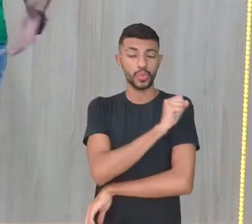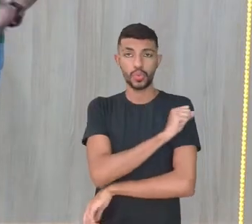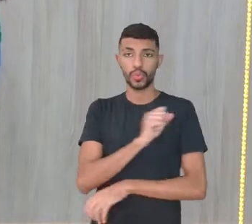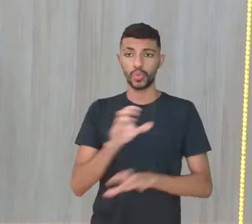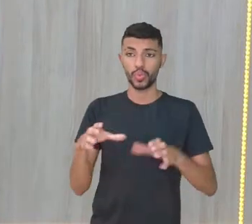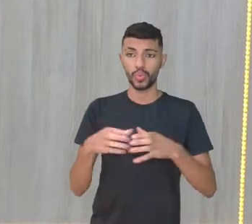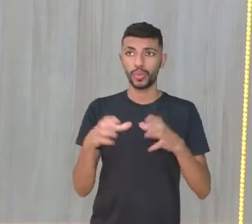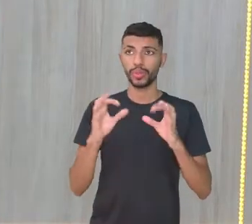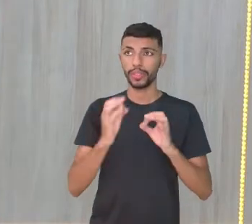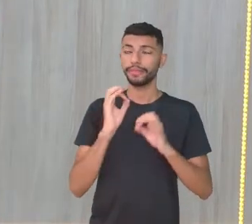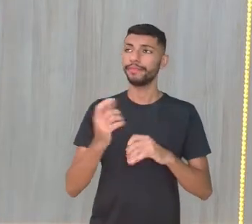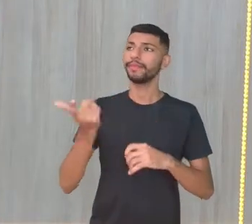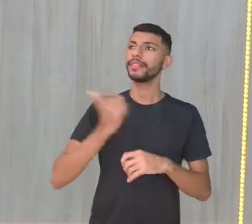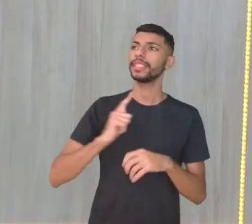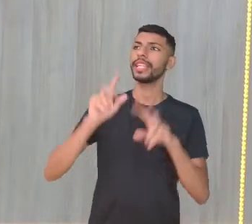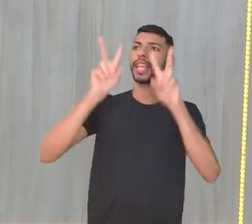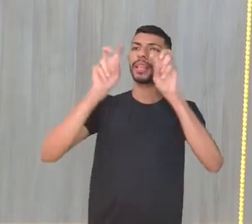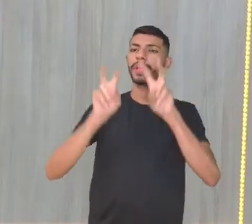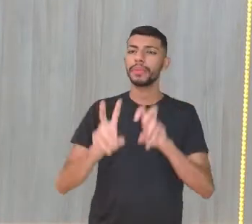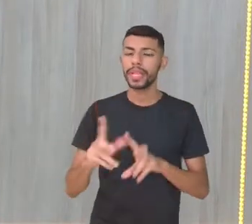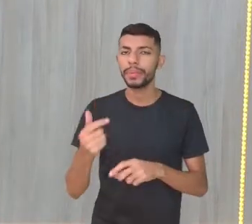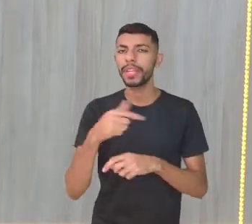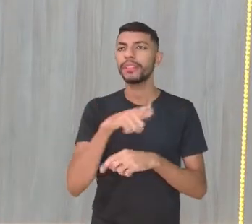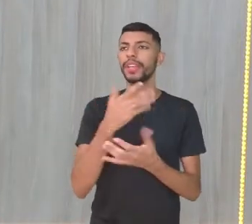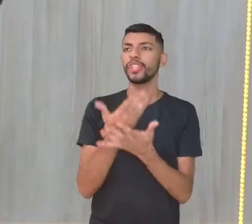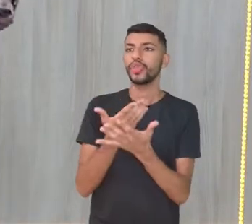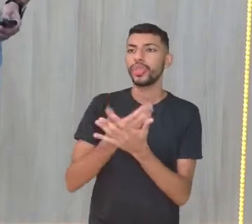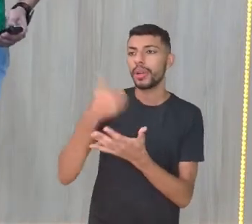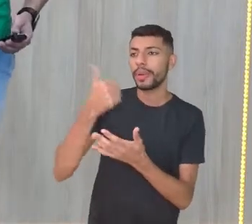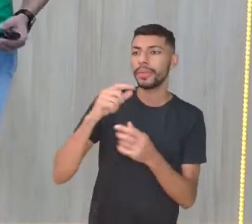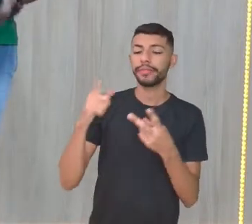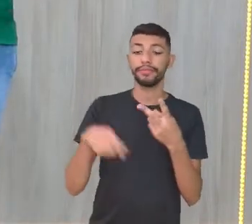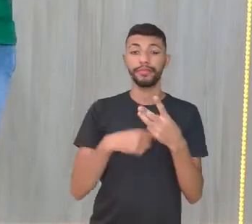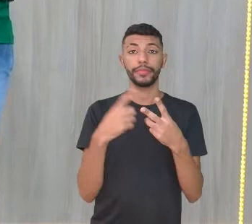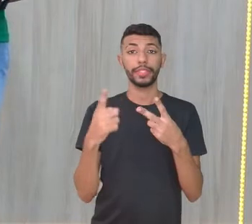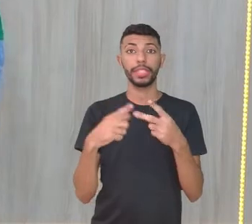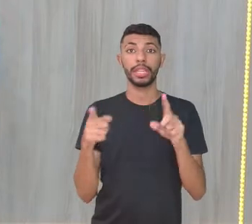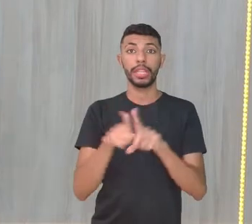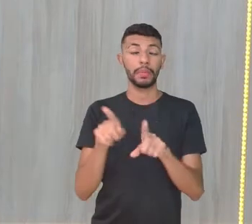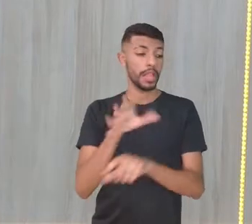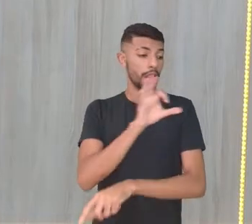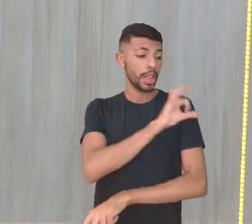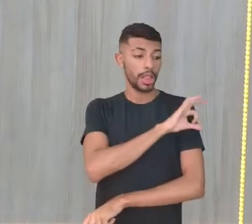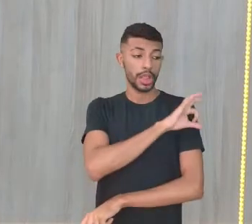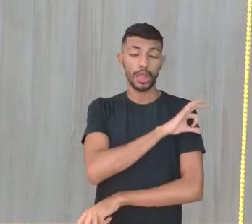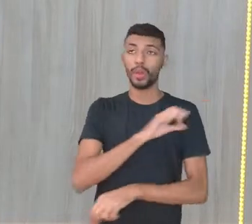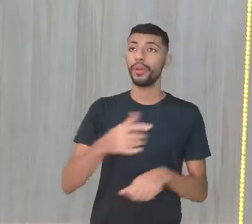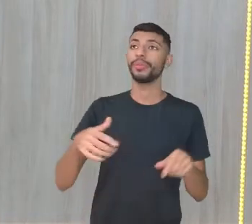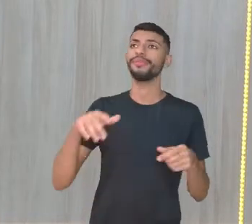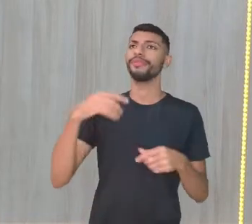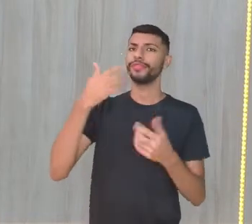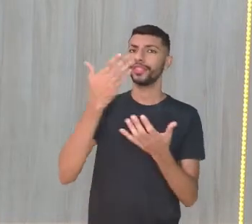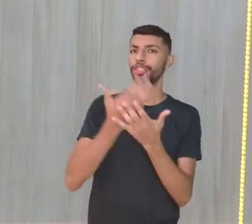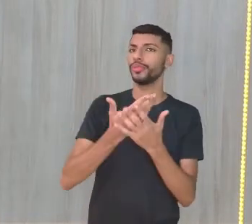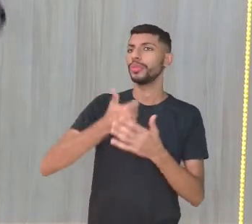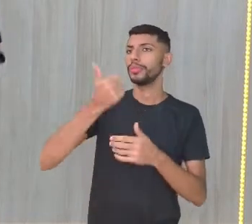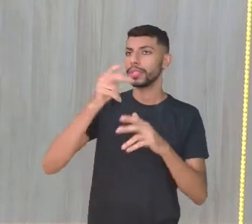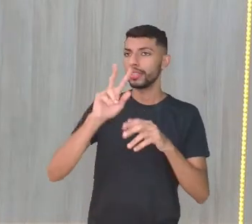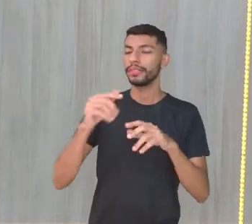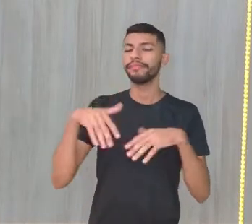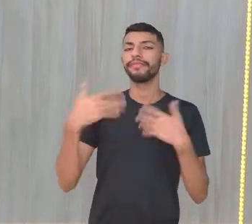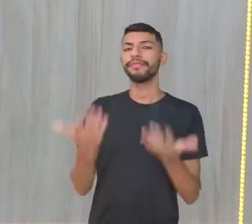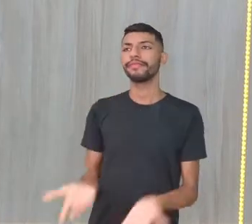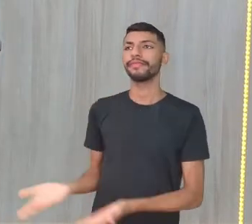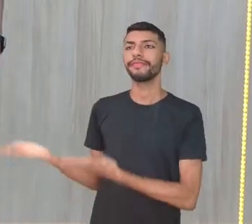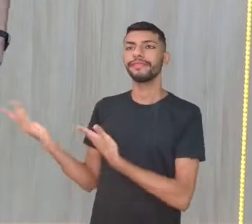que eles vão ver pela primeira vez. No 9º ano tem assuntos lá que eles também vão ver pela primeira vez. Aqui também